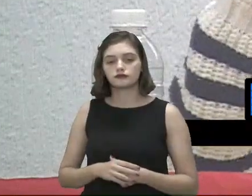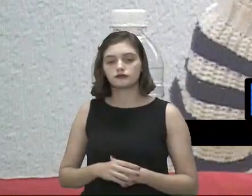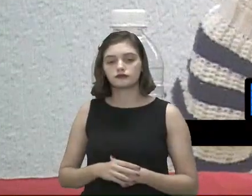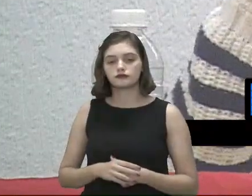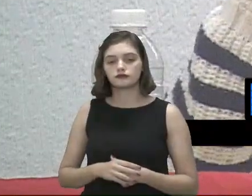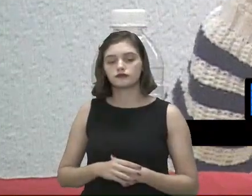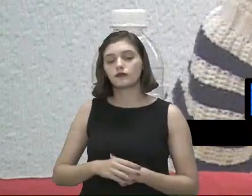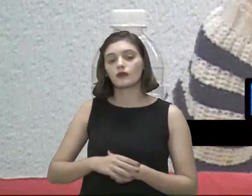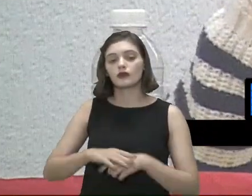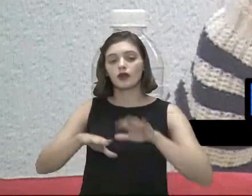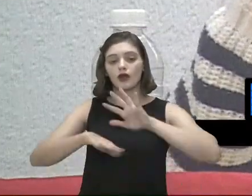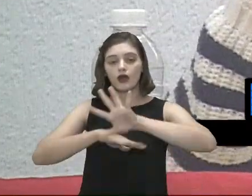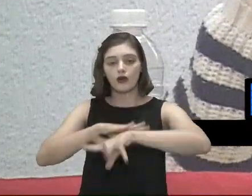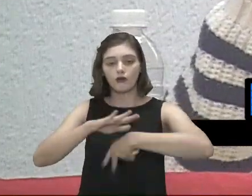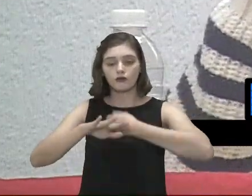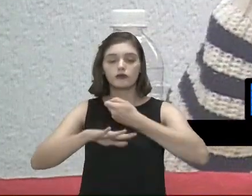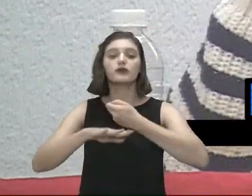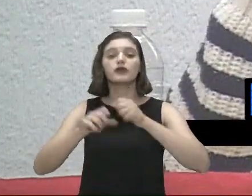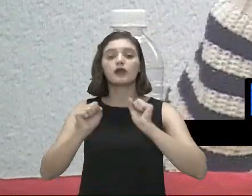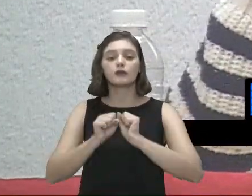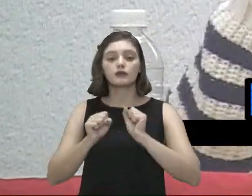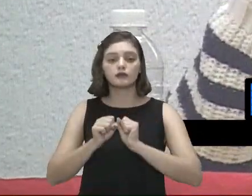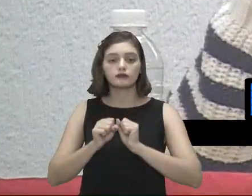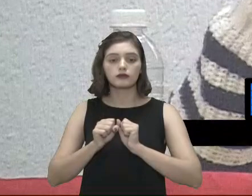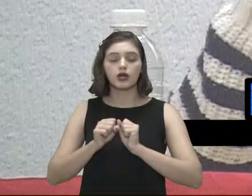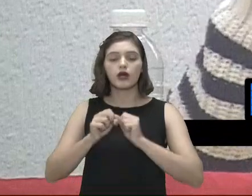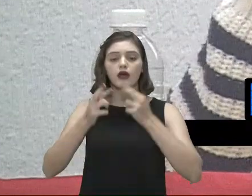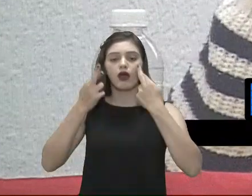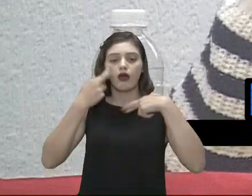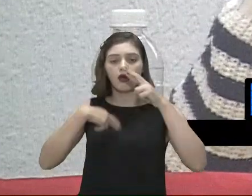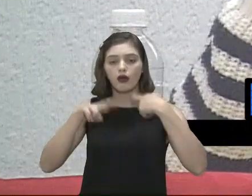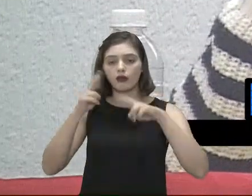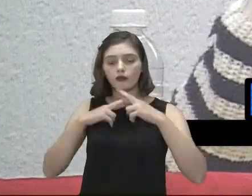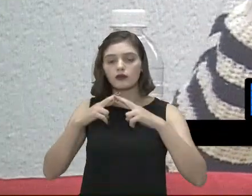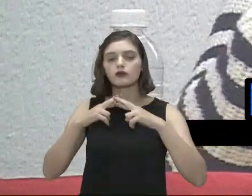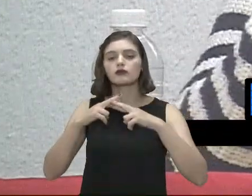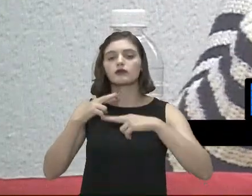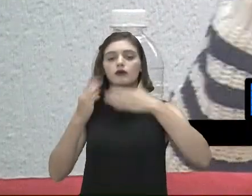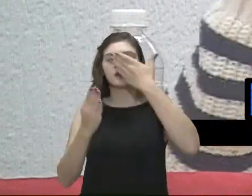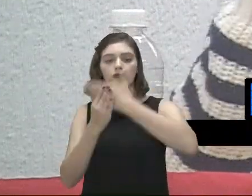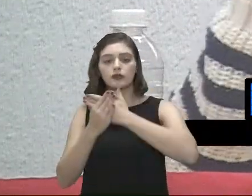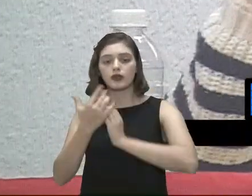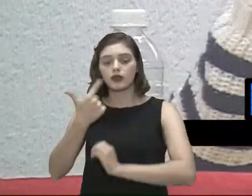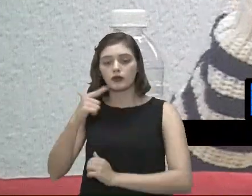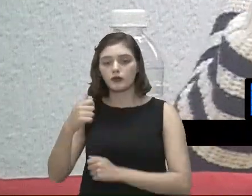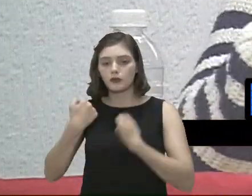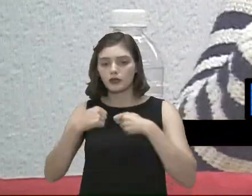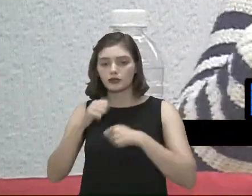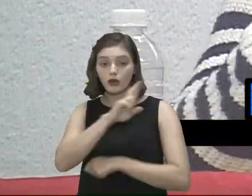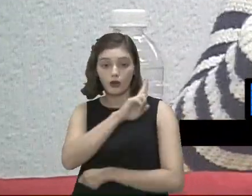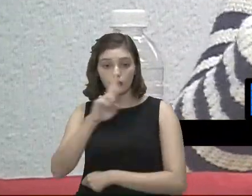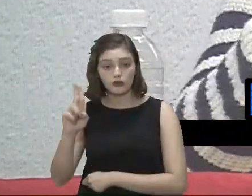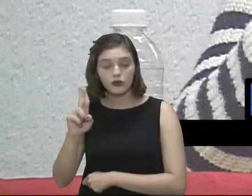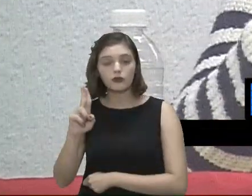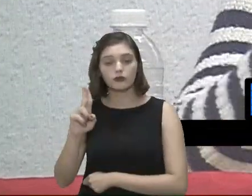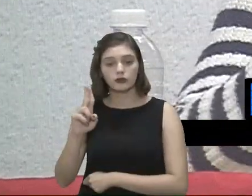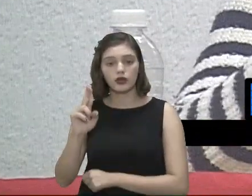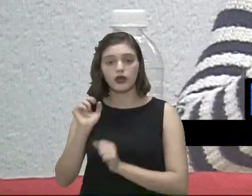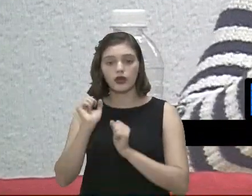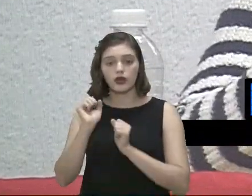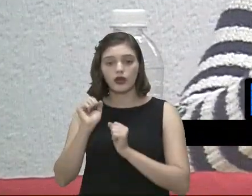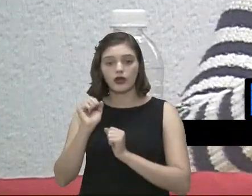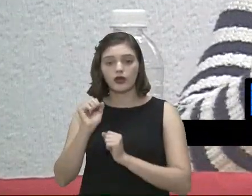da ouvidoria. Essas reclamações, esses protocolos, eles não precisam ser identificados se a pessoa